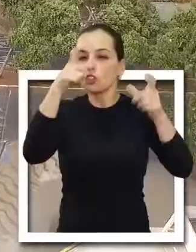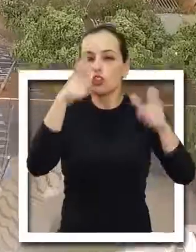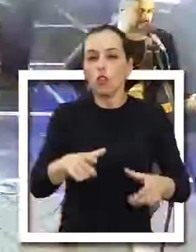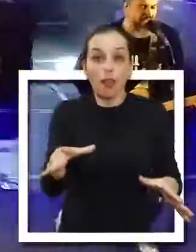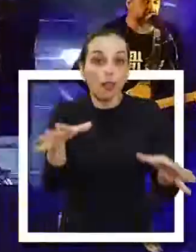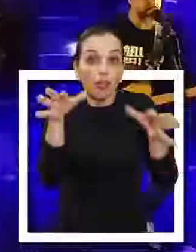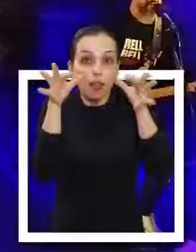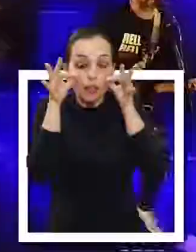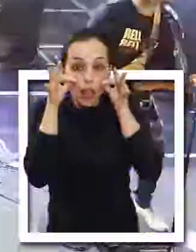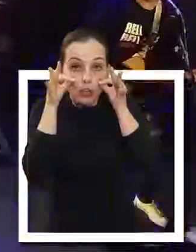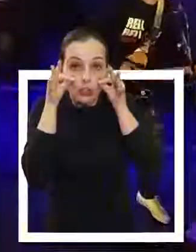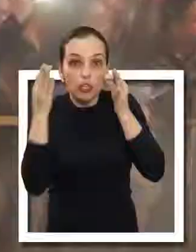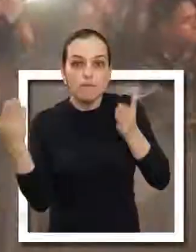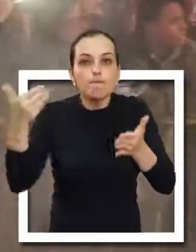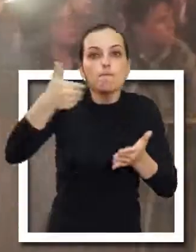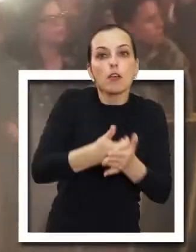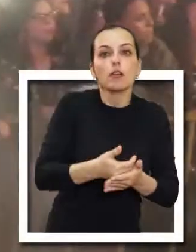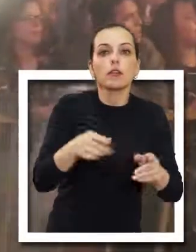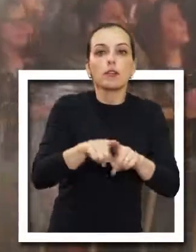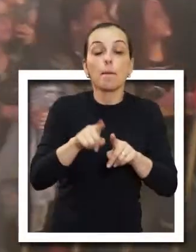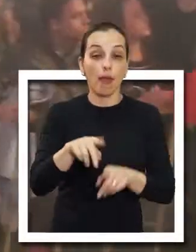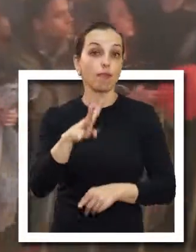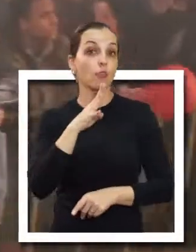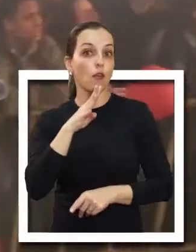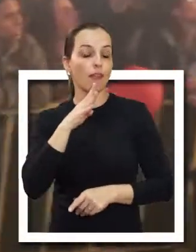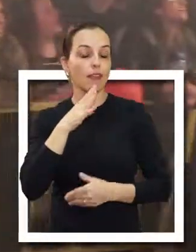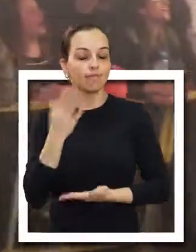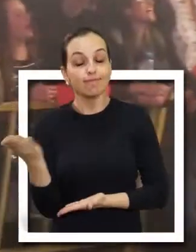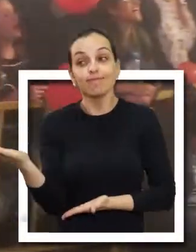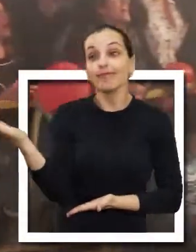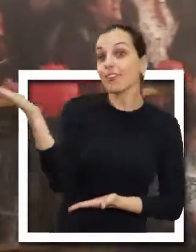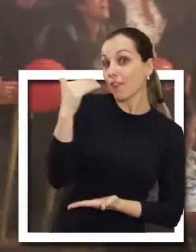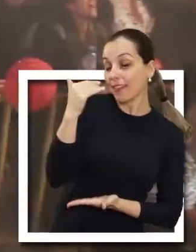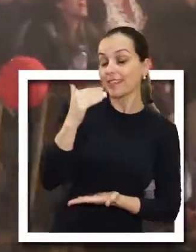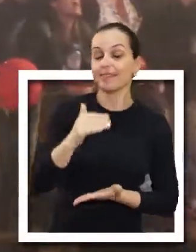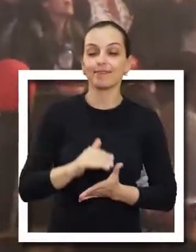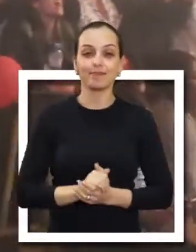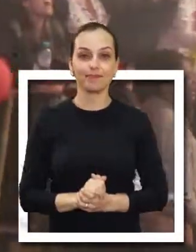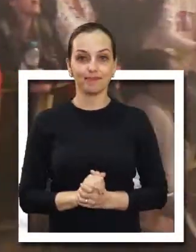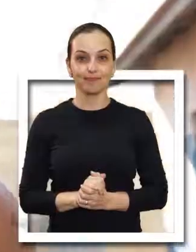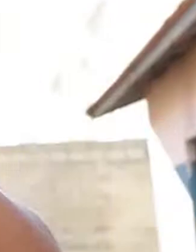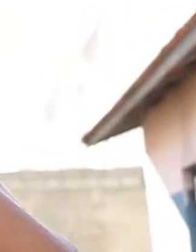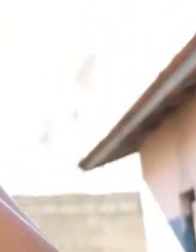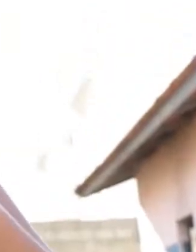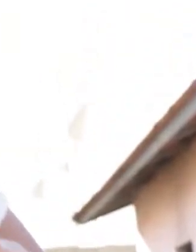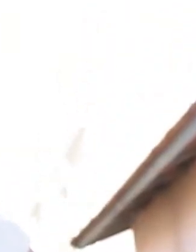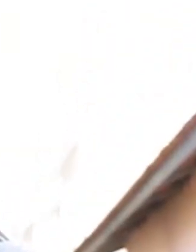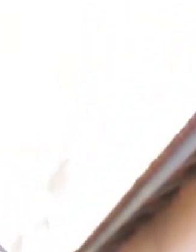investir em Araraquara, a morada do sol. Então, esperamos por você!